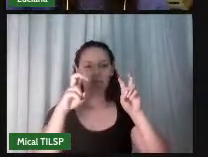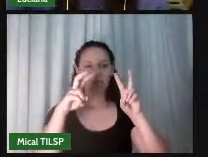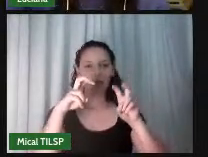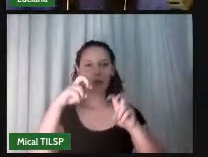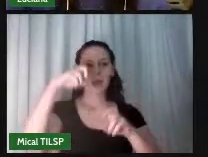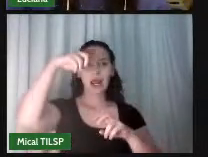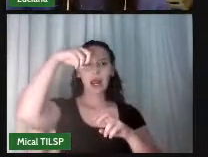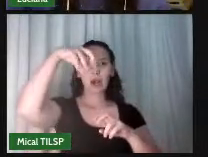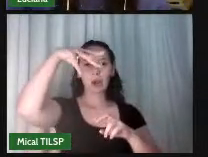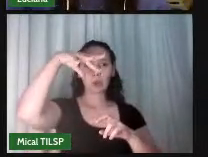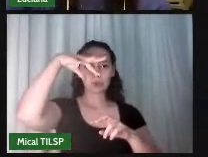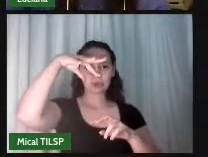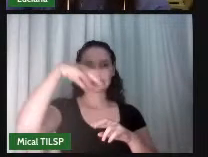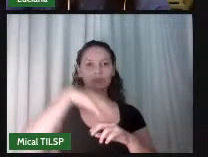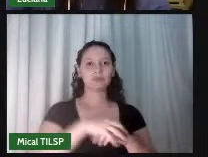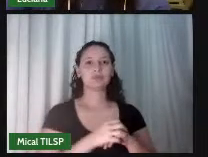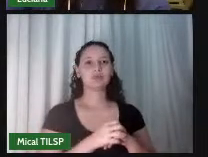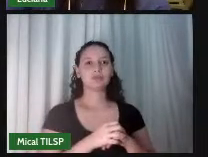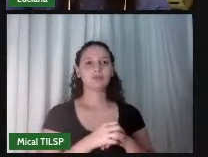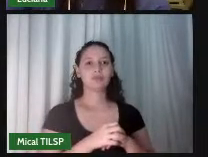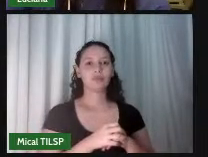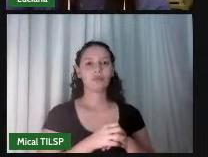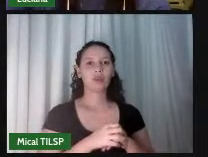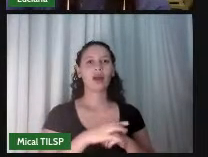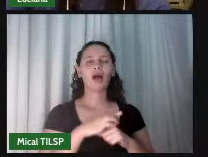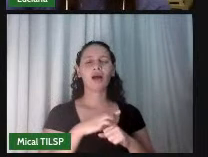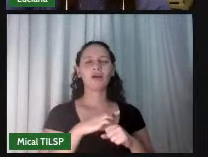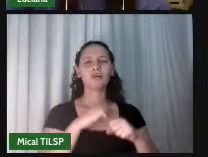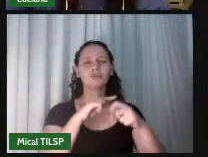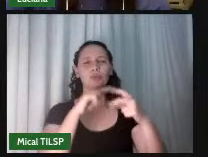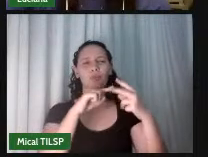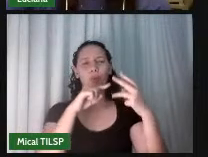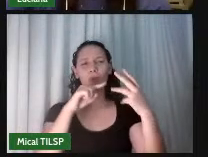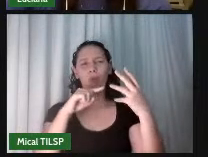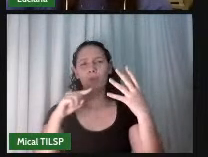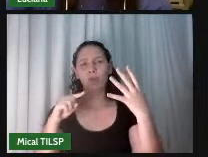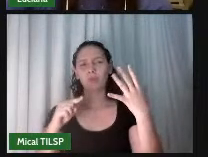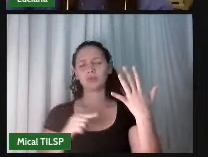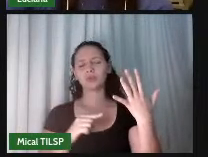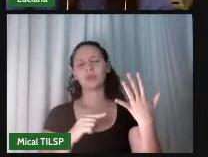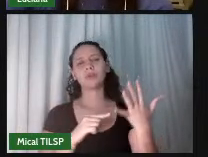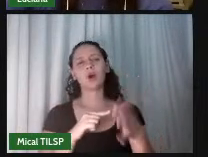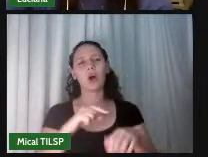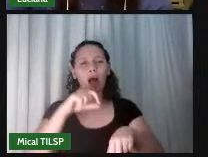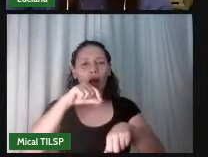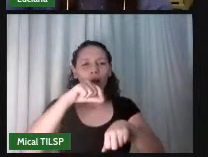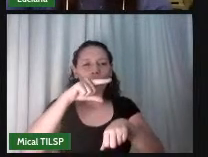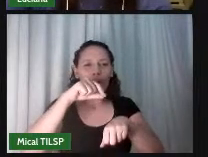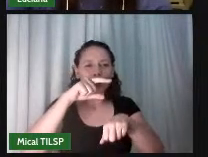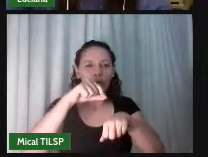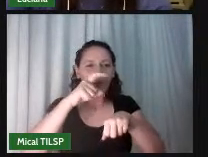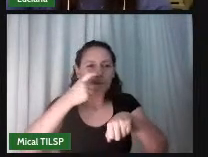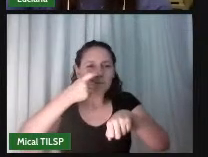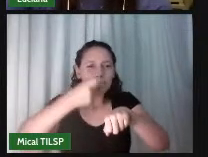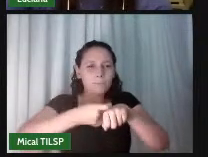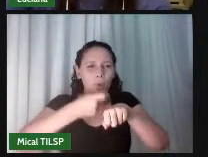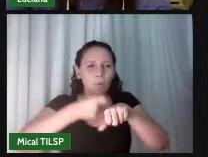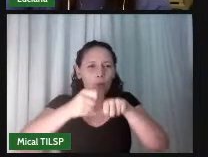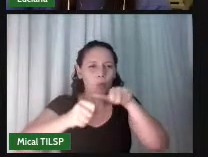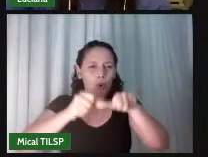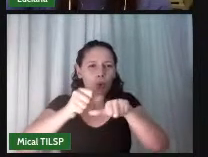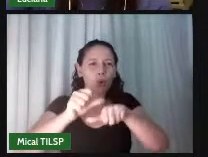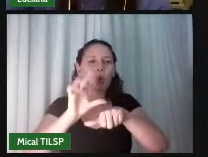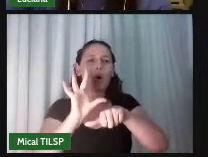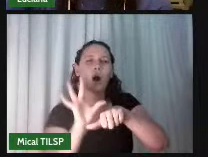cataloguei várias resinas, tá? Algumas delas estão aqui. Eu peguei resinas de